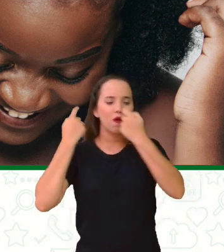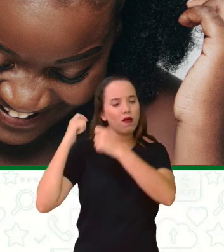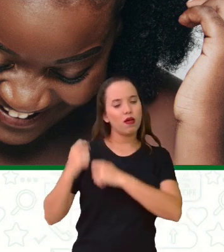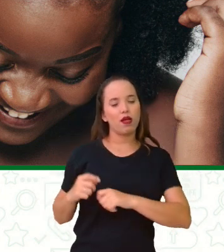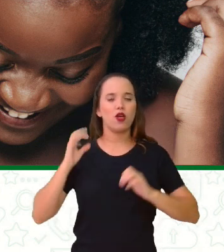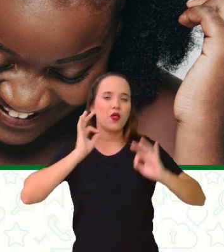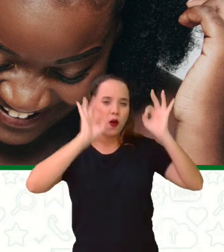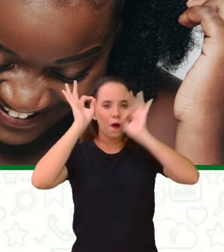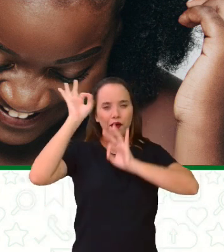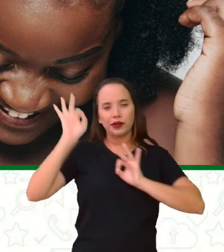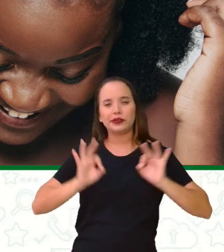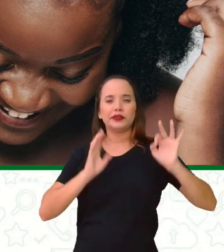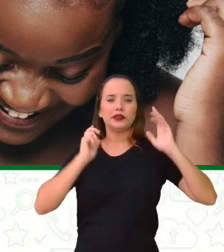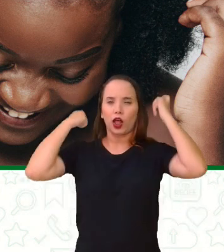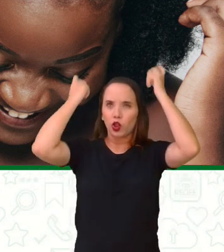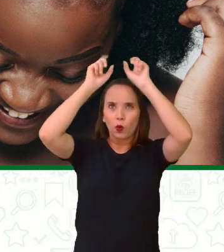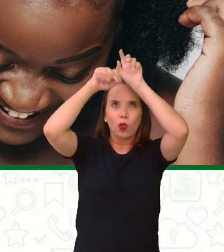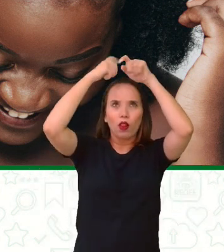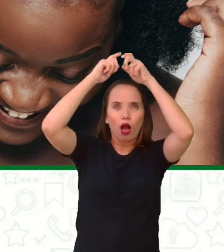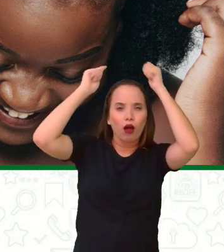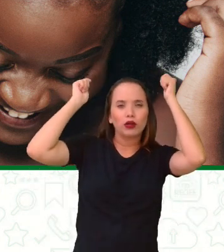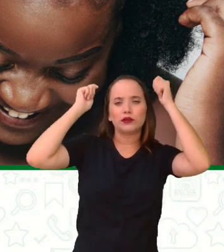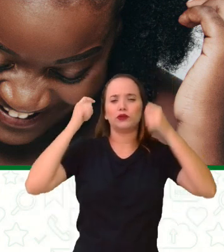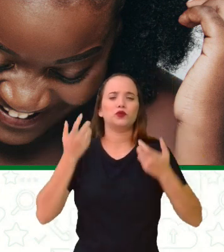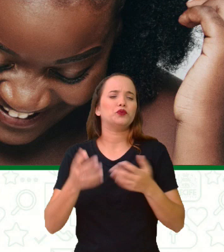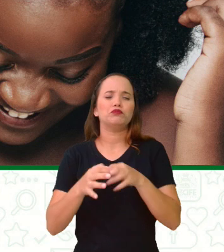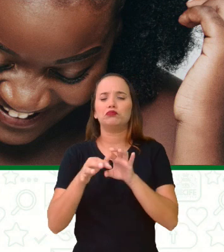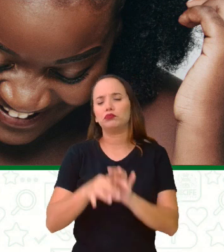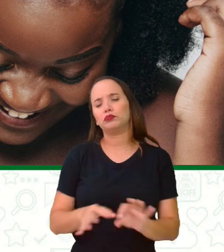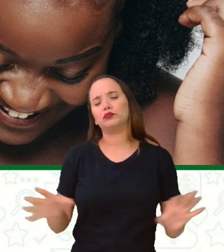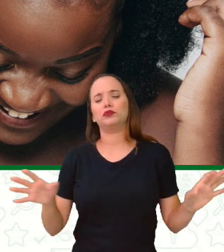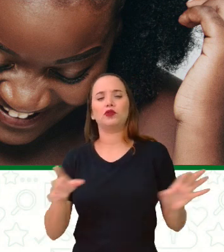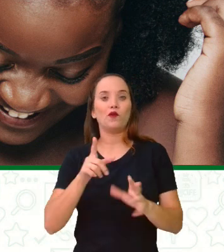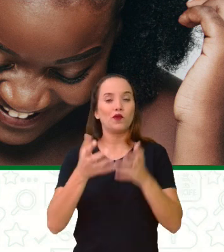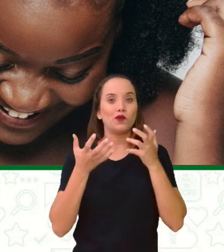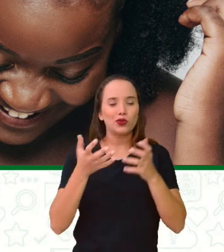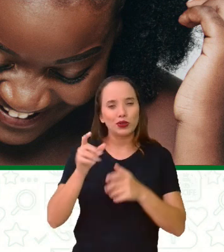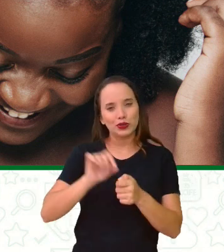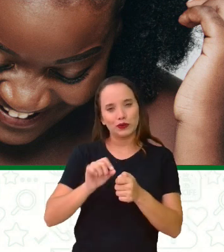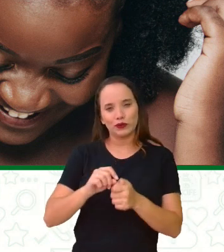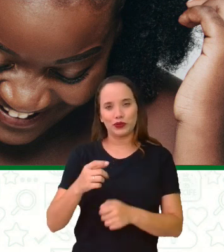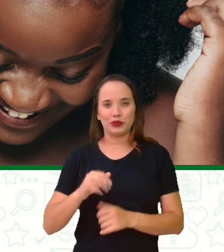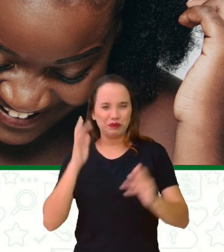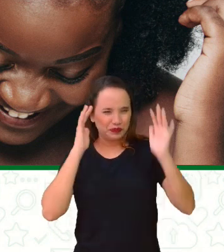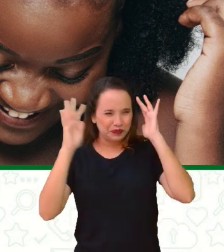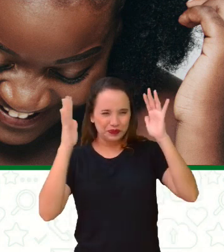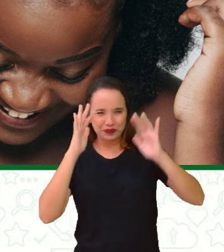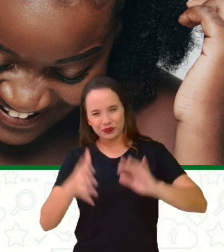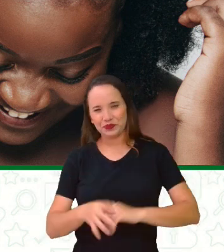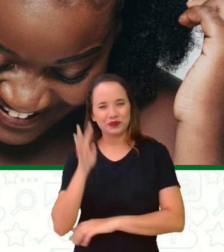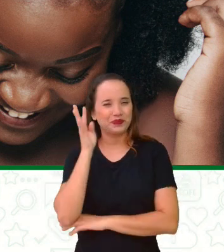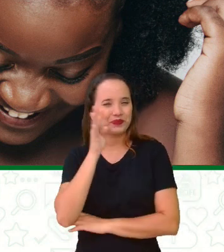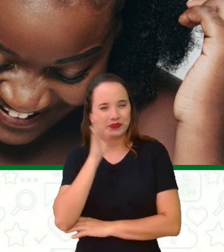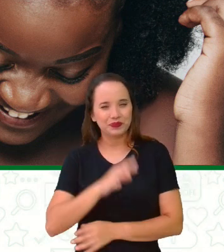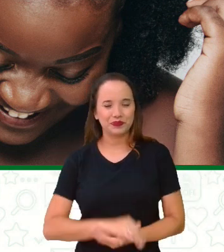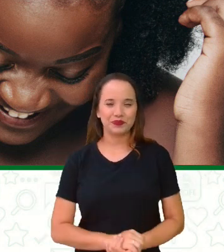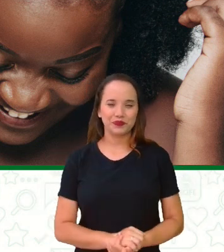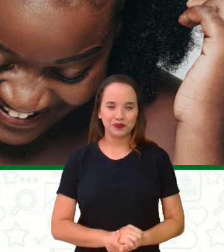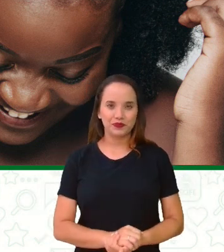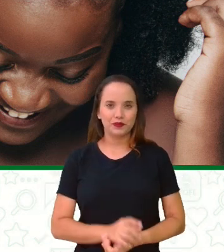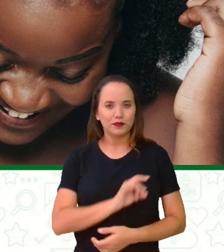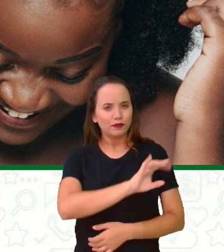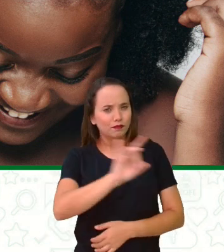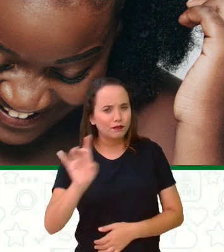turbantes, sei lá, o que você queira fazer na sua cabeça. Imagina, que legal. Uns